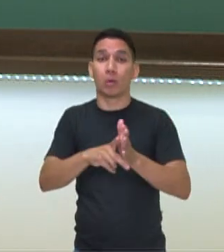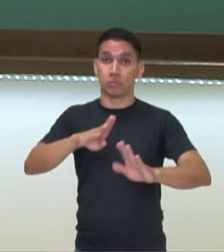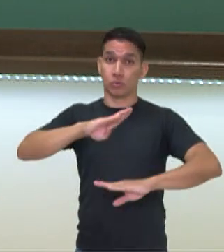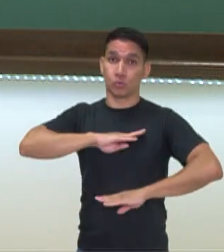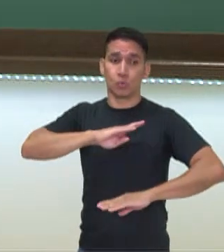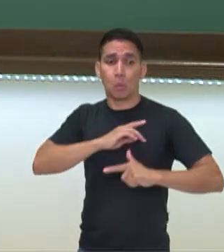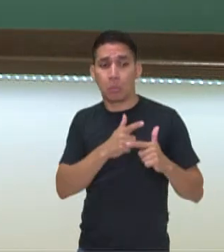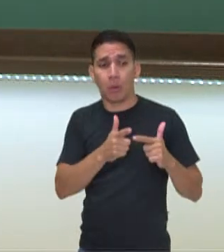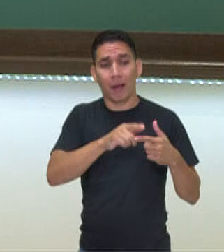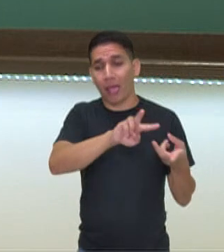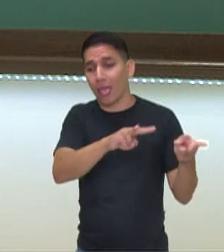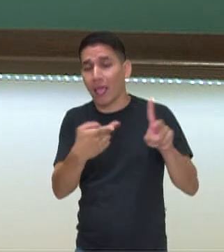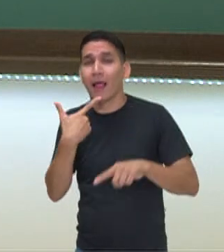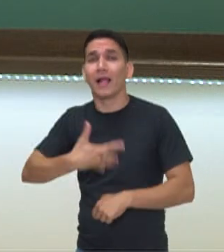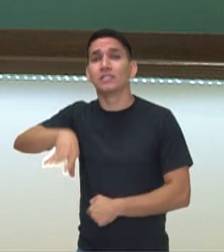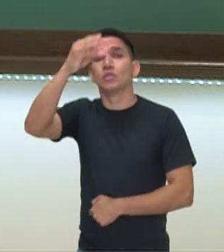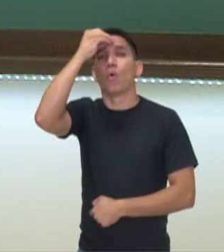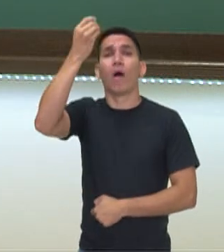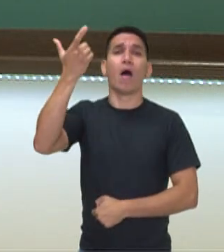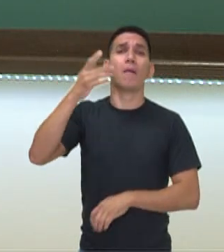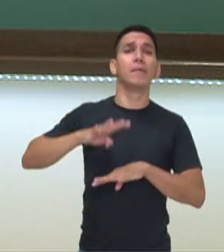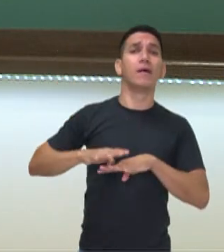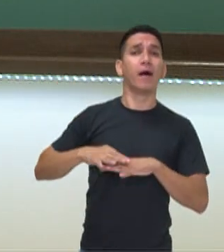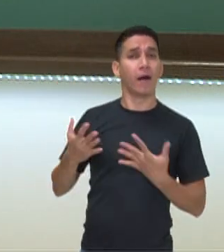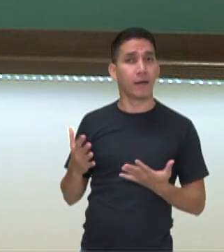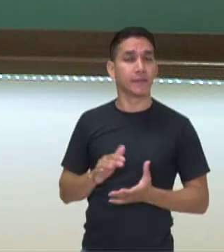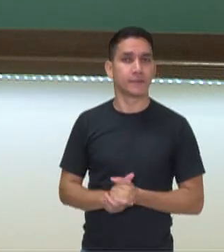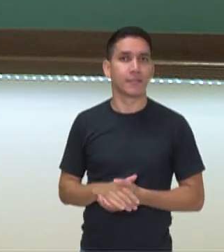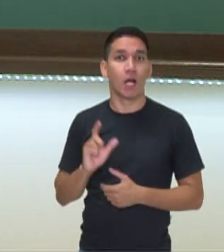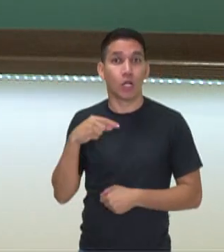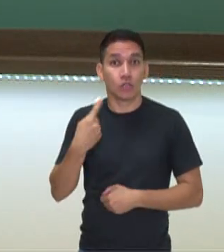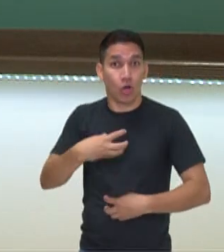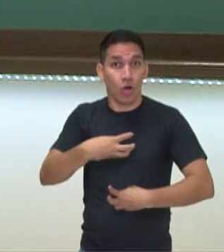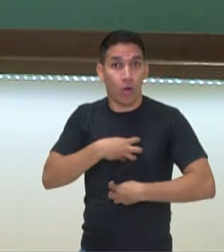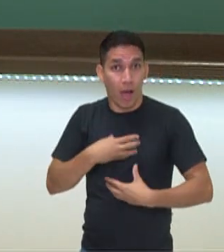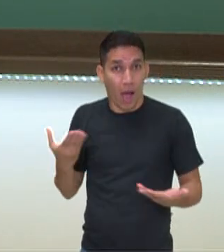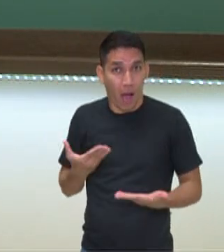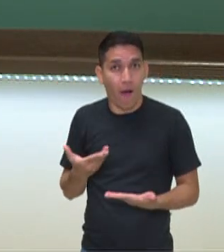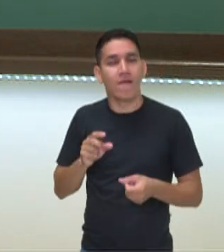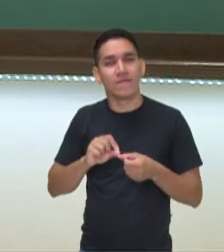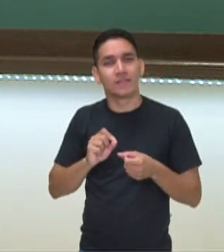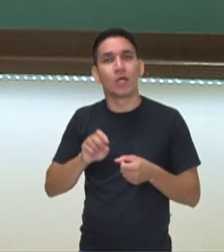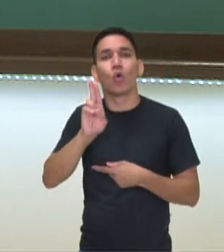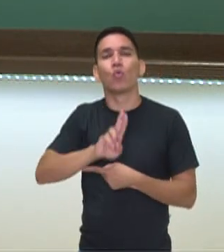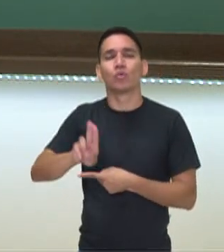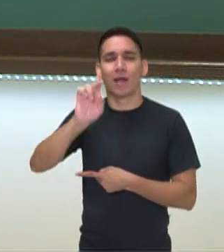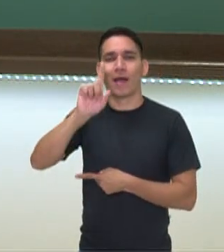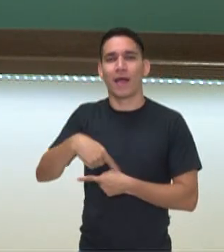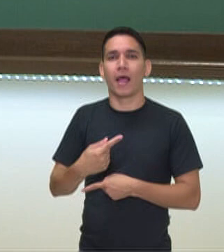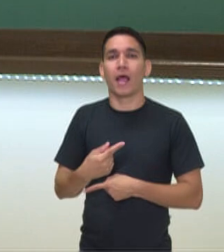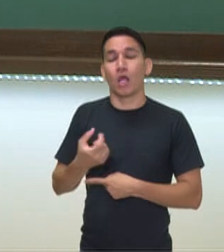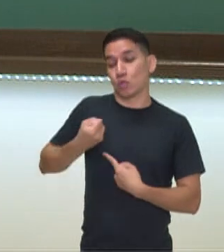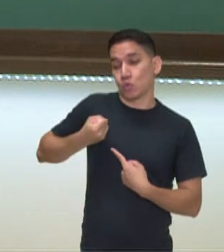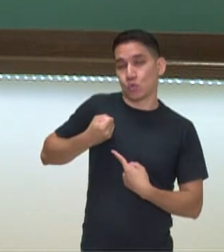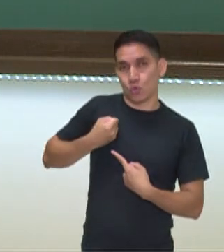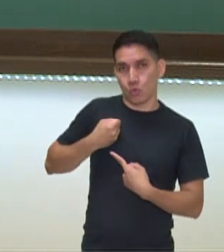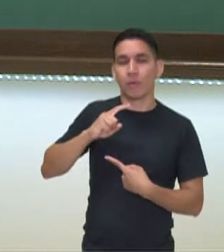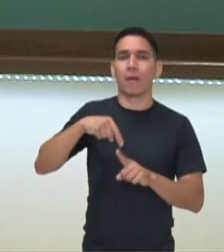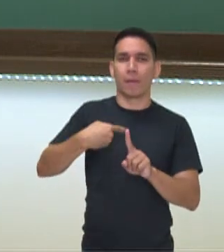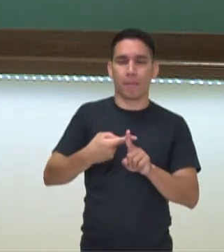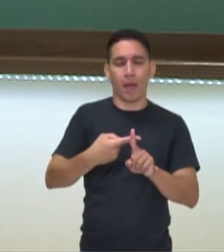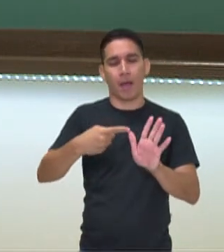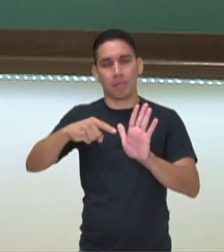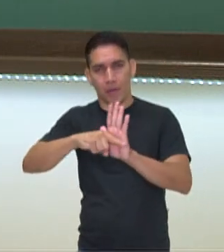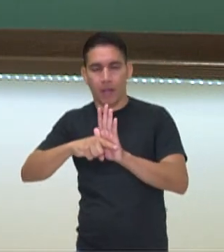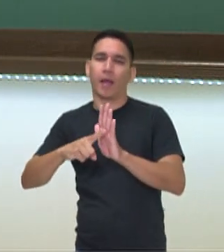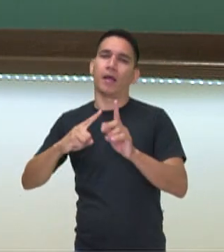para a linguagem matemática, que no nosso caso a gente está usando o quê? Números e operações. Números e letras não,